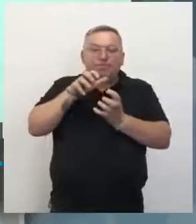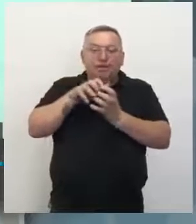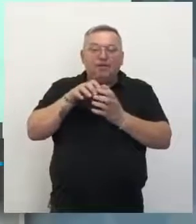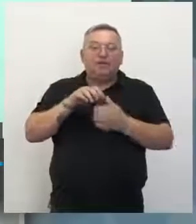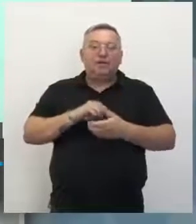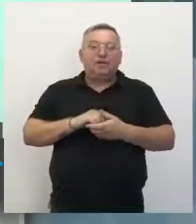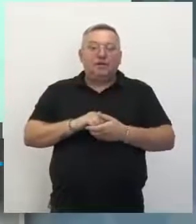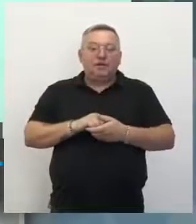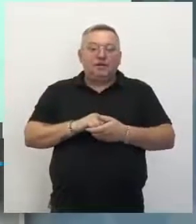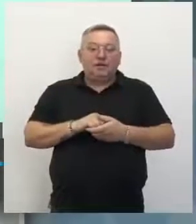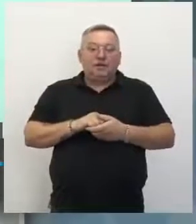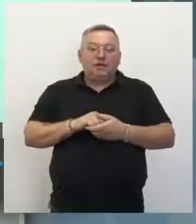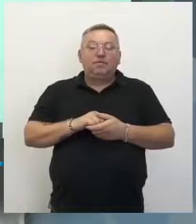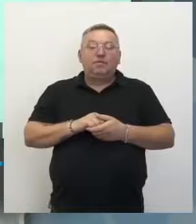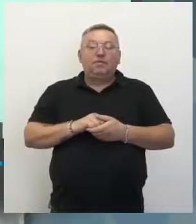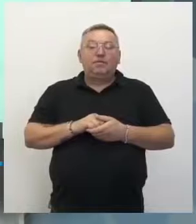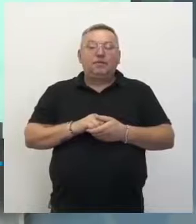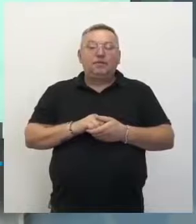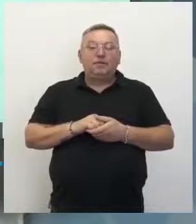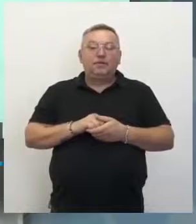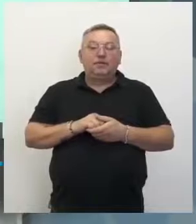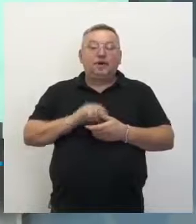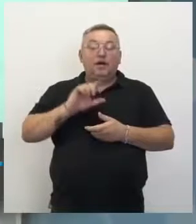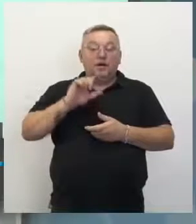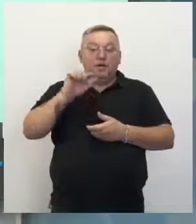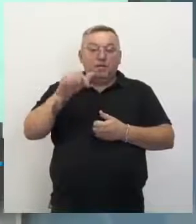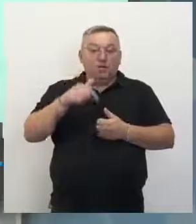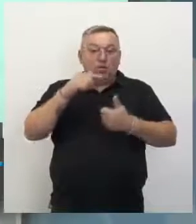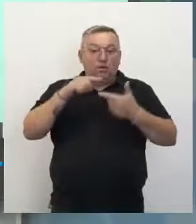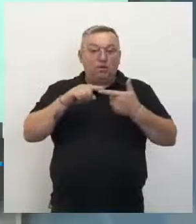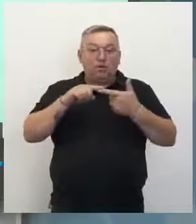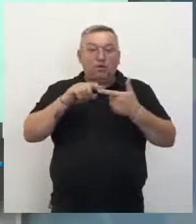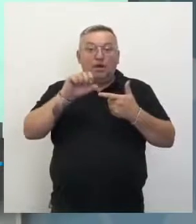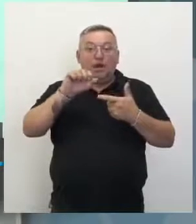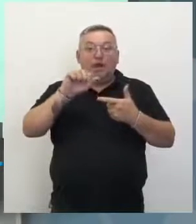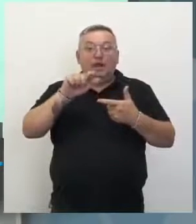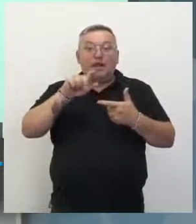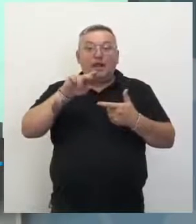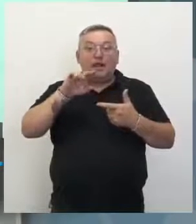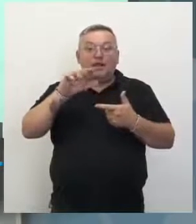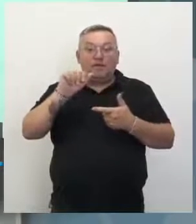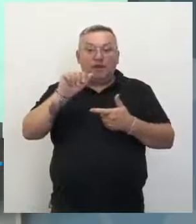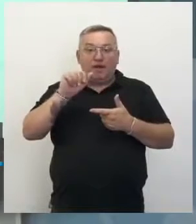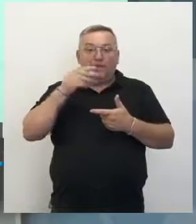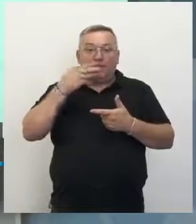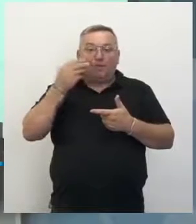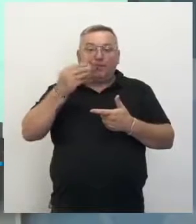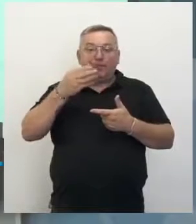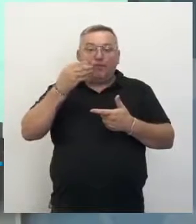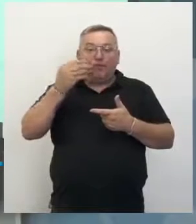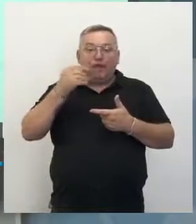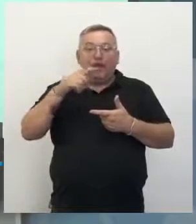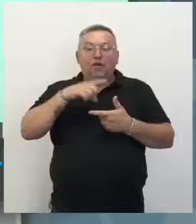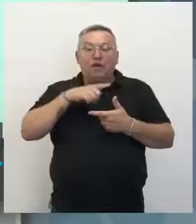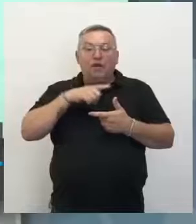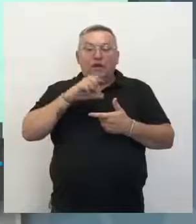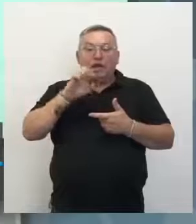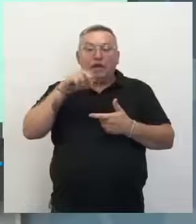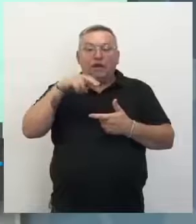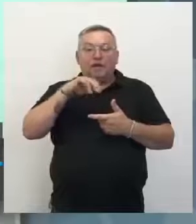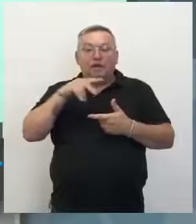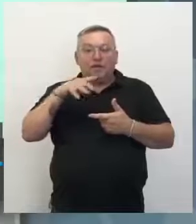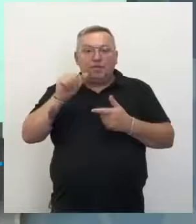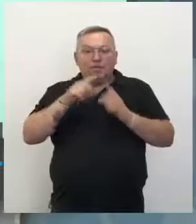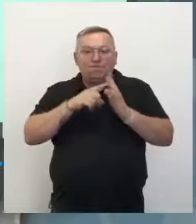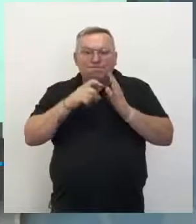não é isso? Muito bem. E a gente tem a saliva, que ela já tem algumas enzimas, tá bom? Que